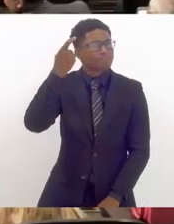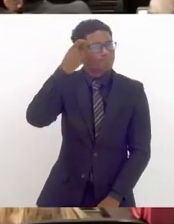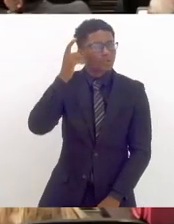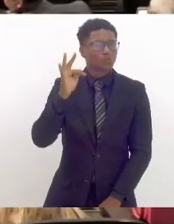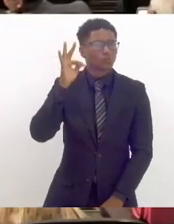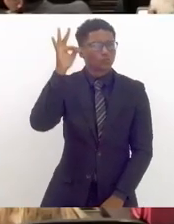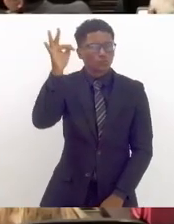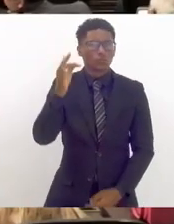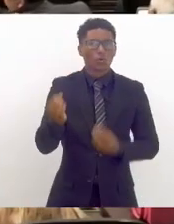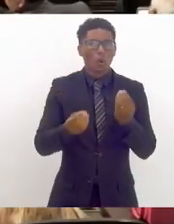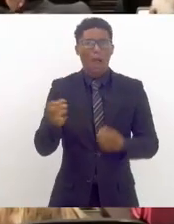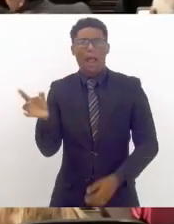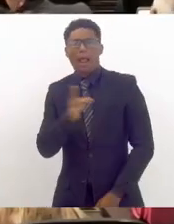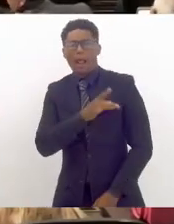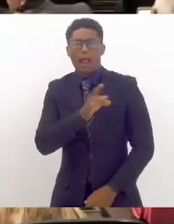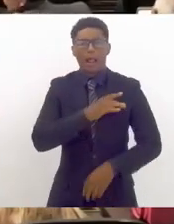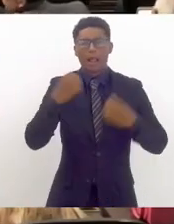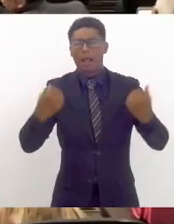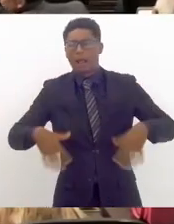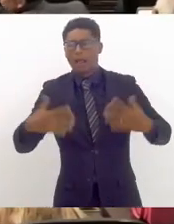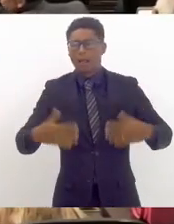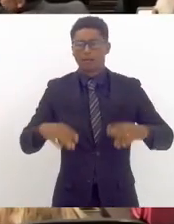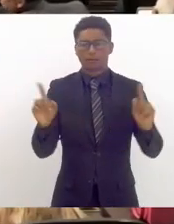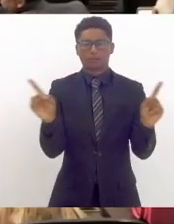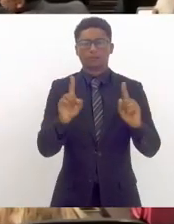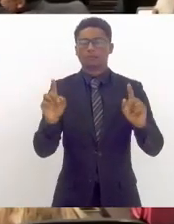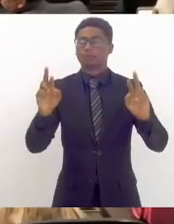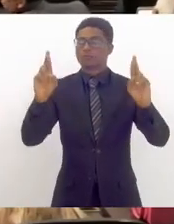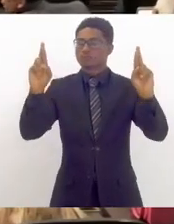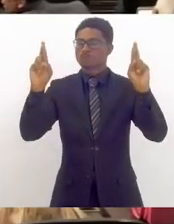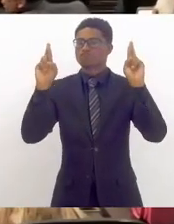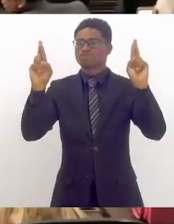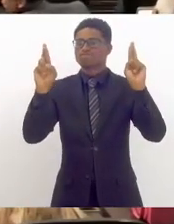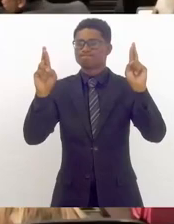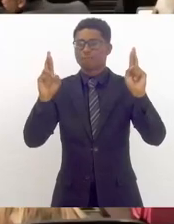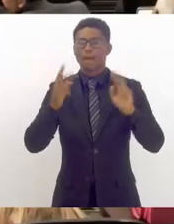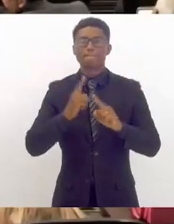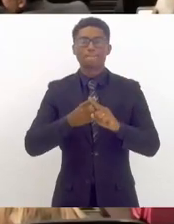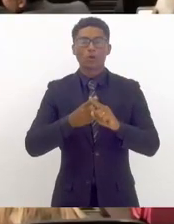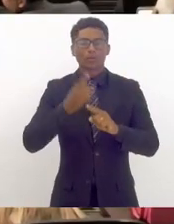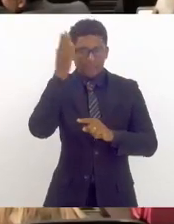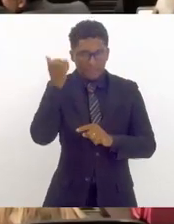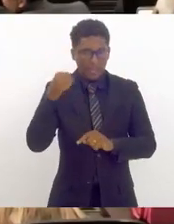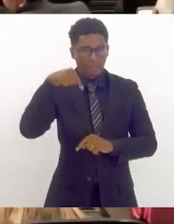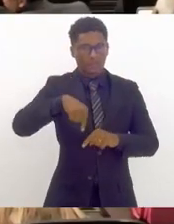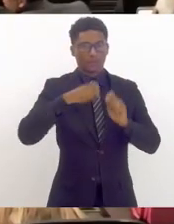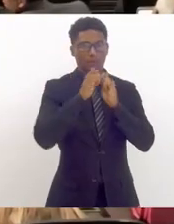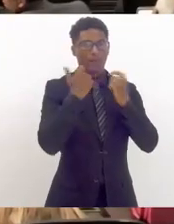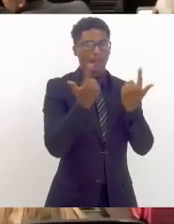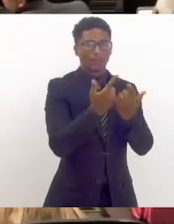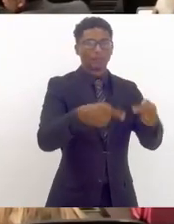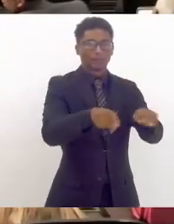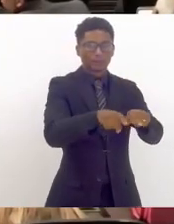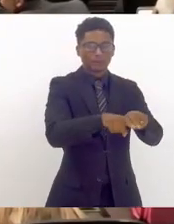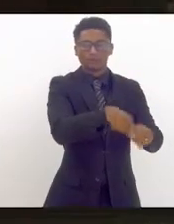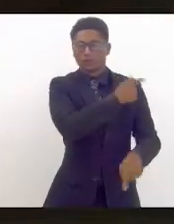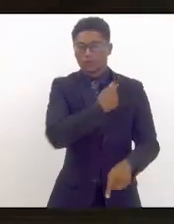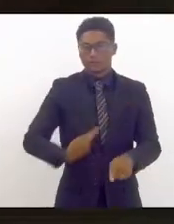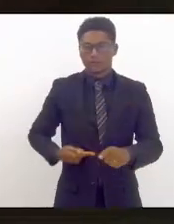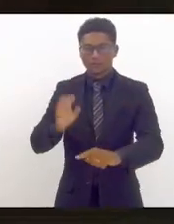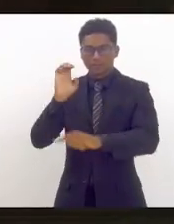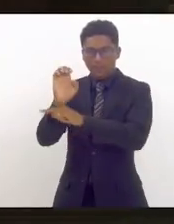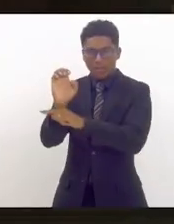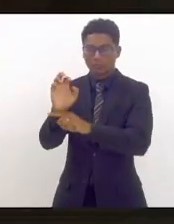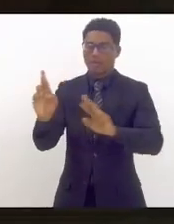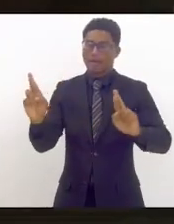medo, mas sim com esperança, pois sabe que encontra nessa casa e no governo do Estado uma relação